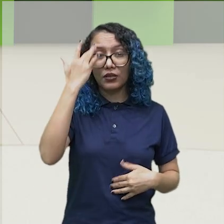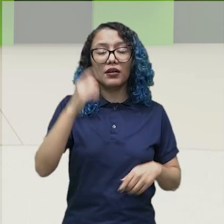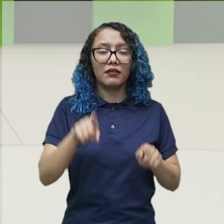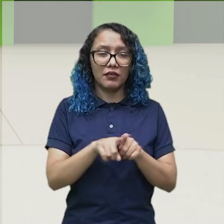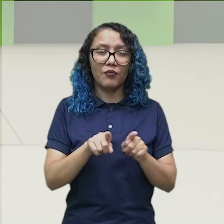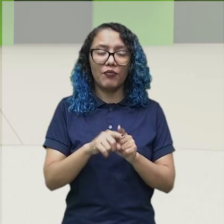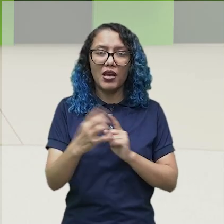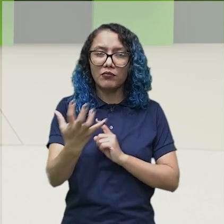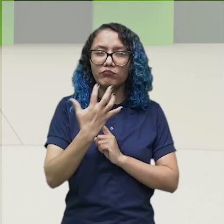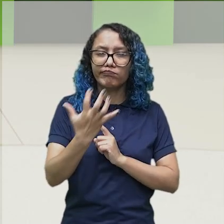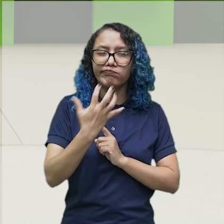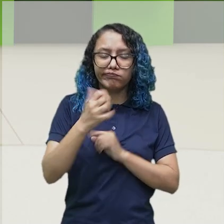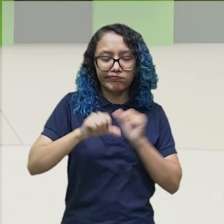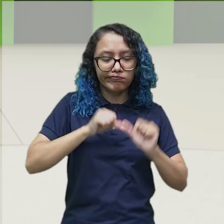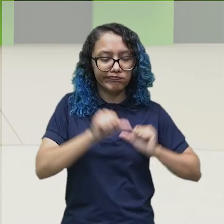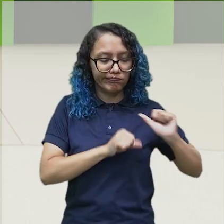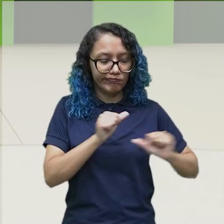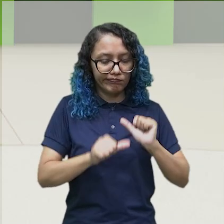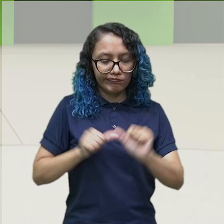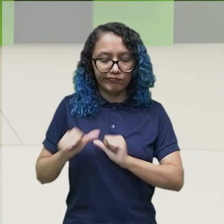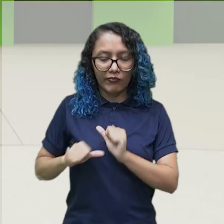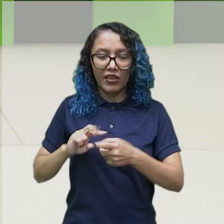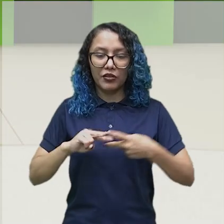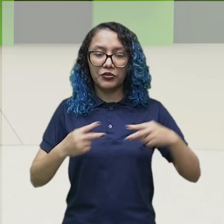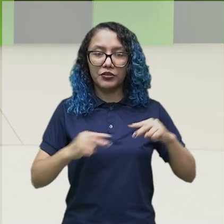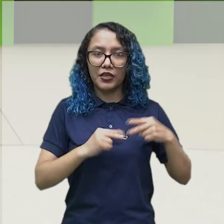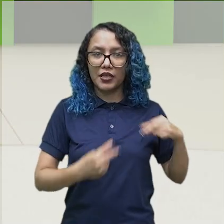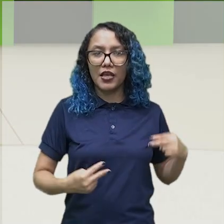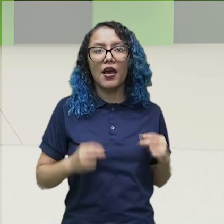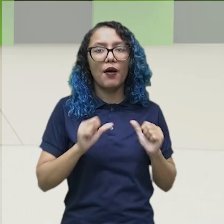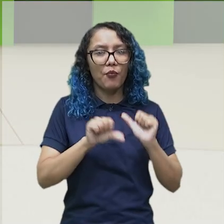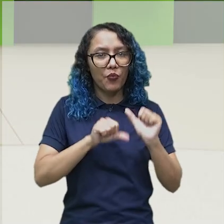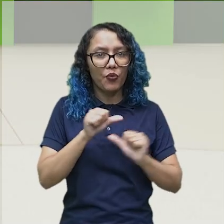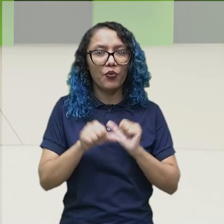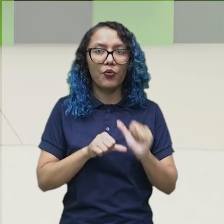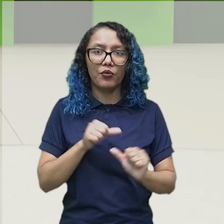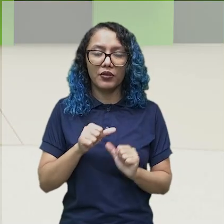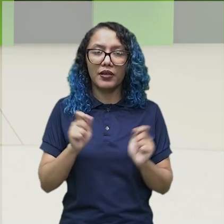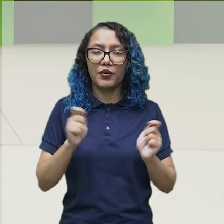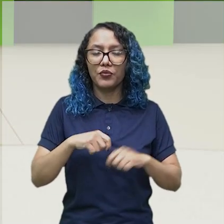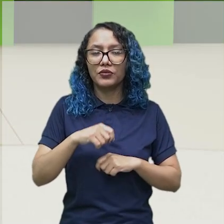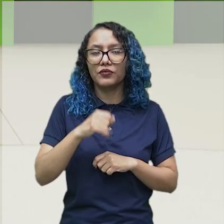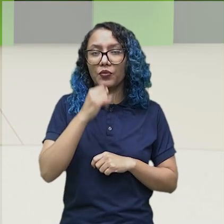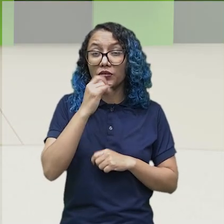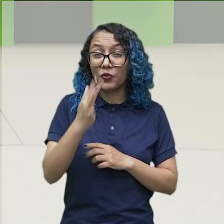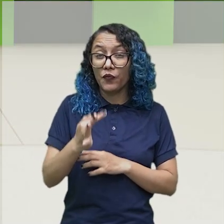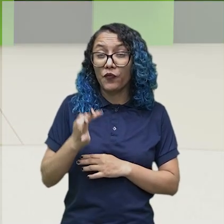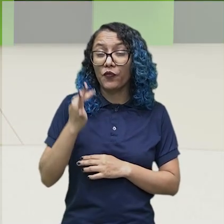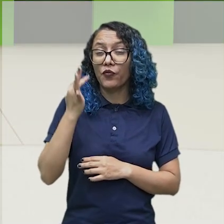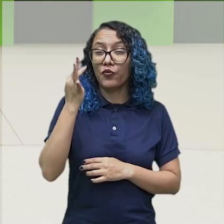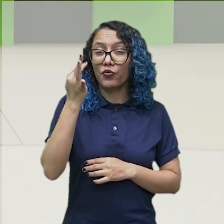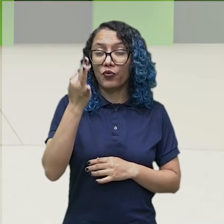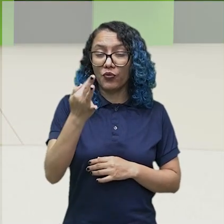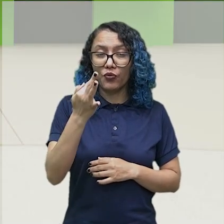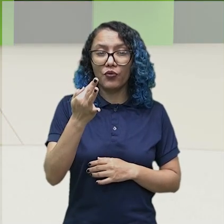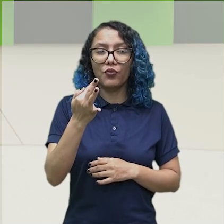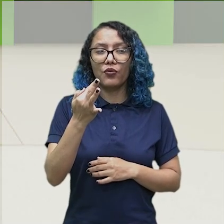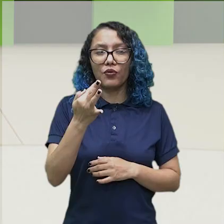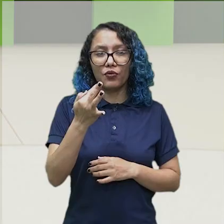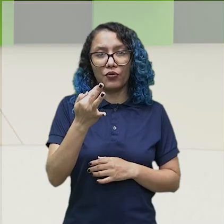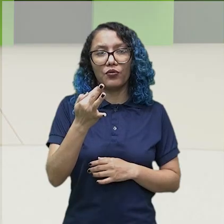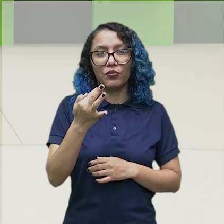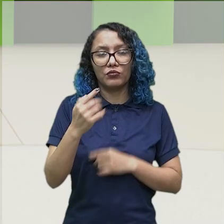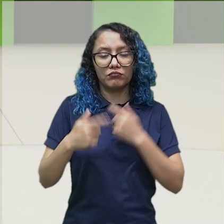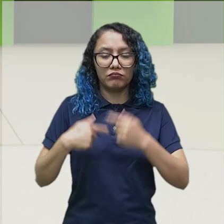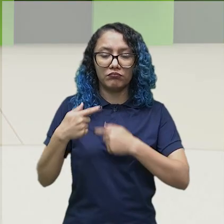também interfere ali, faz mudanças no DNA e pode gerar, por exemplo, futuramente nas